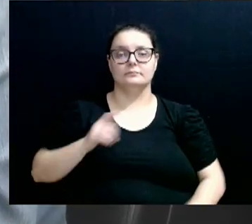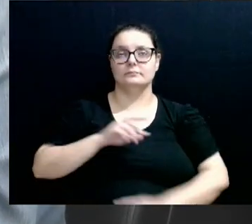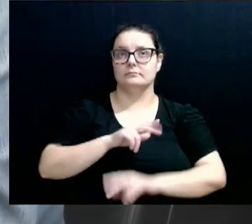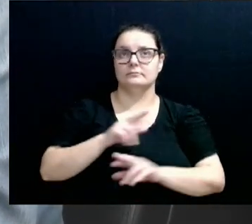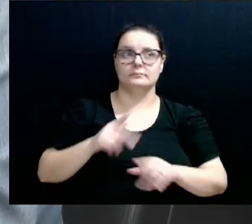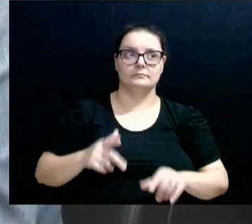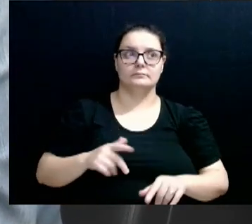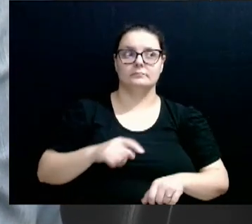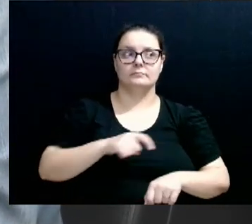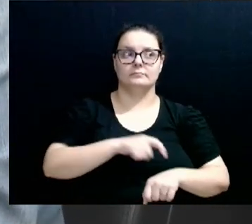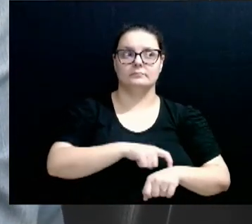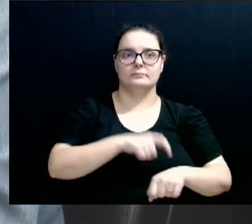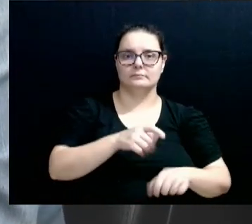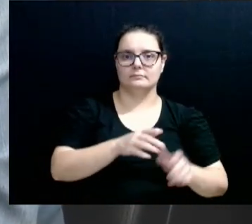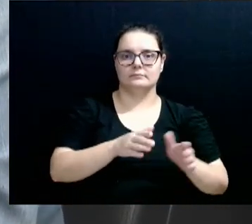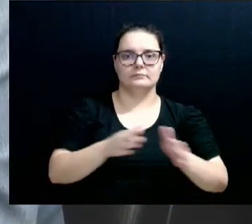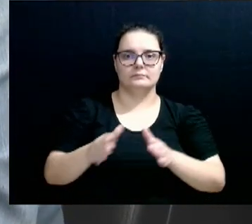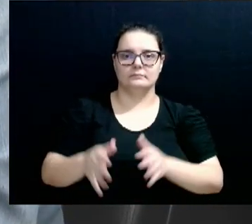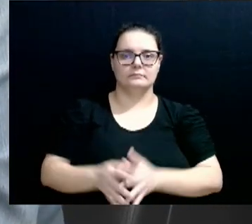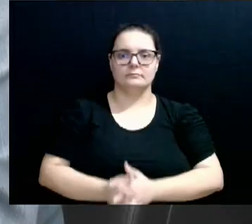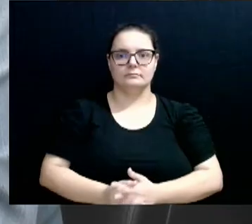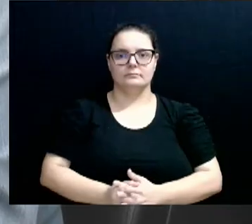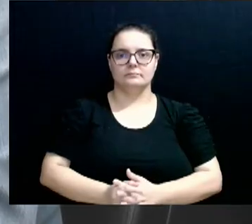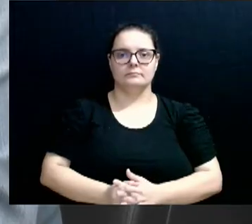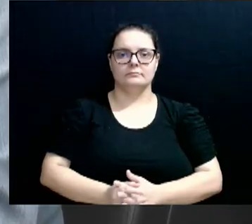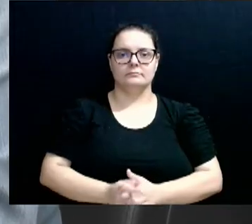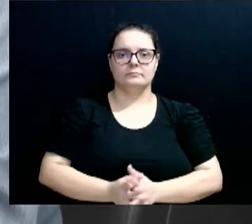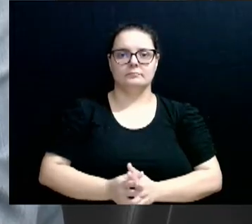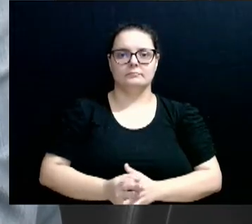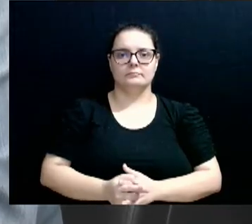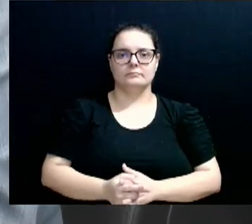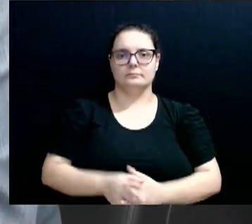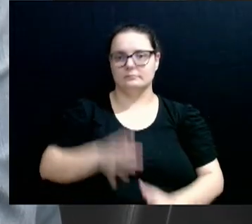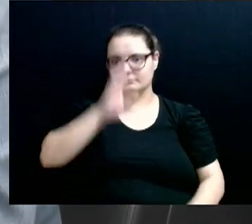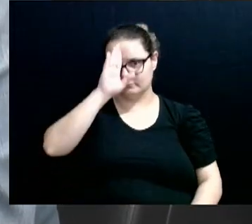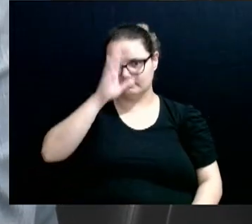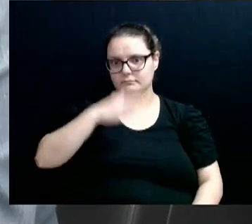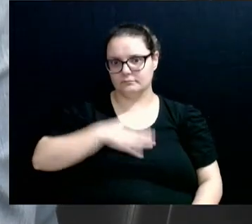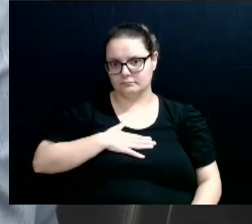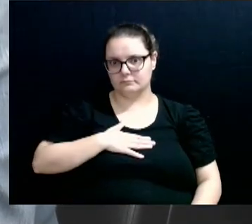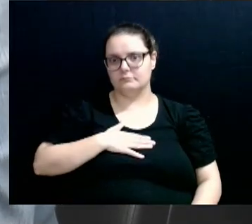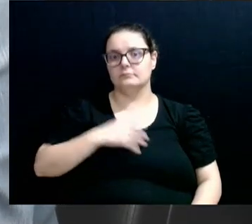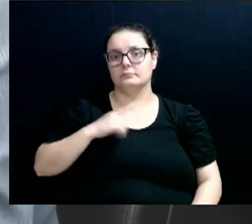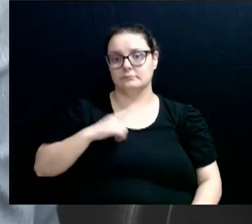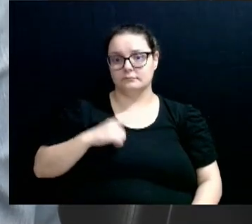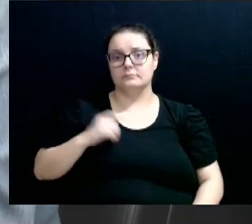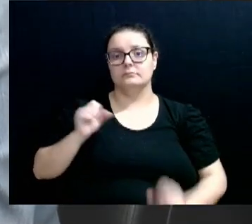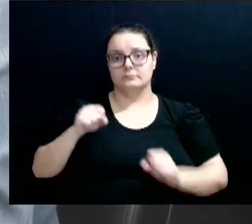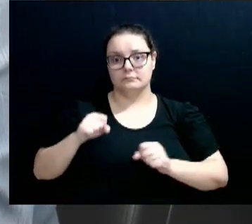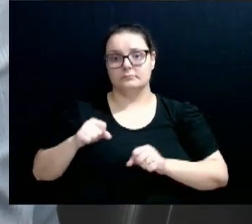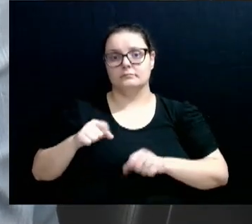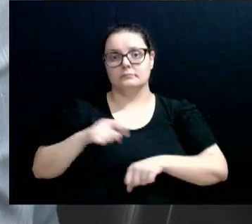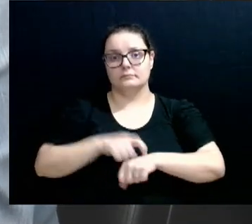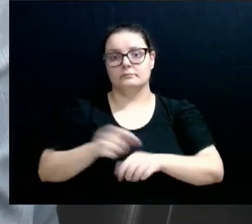de forma direta comigo. Claro que eu tive situações assim de racismo, mas